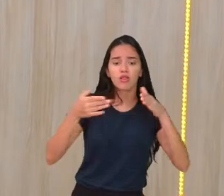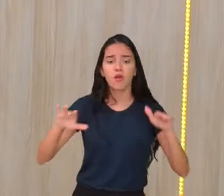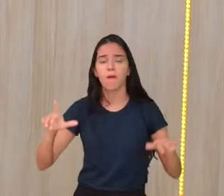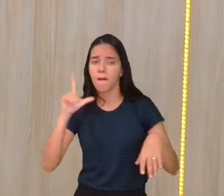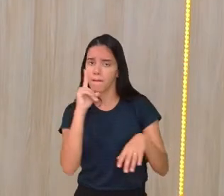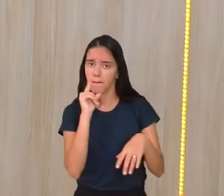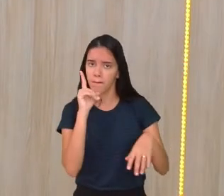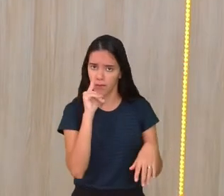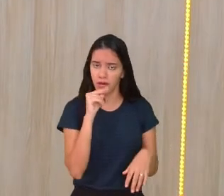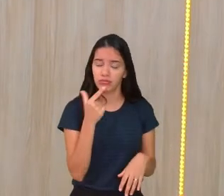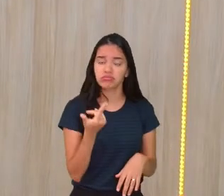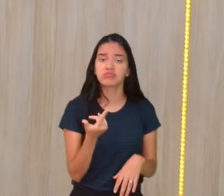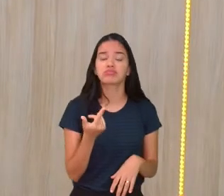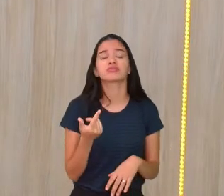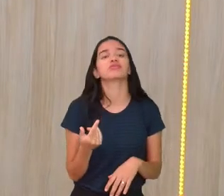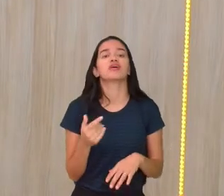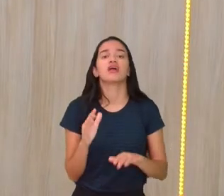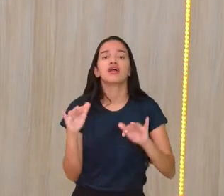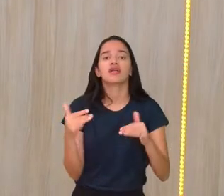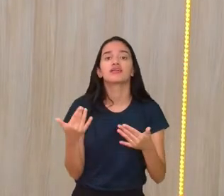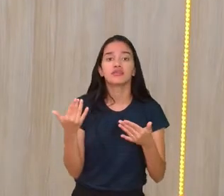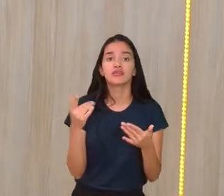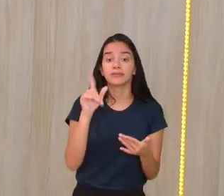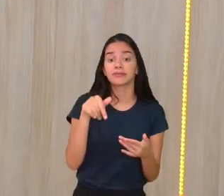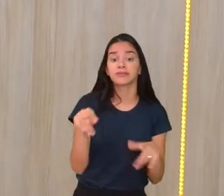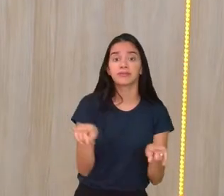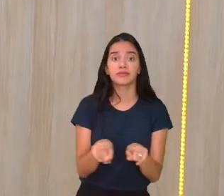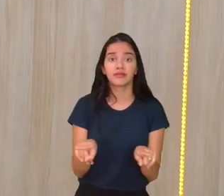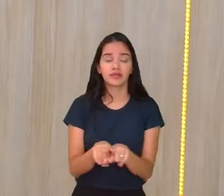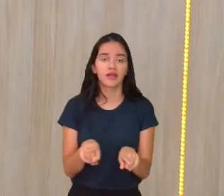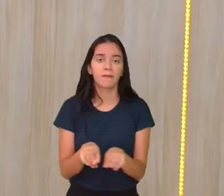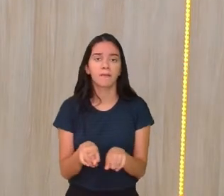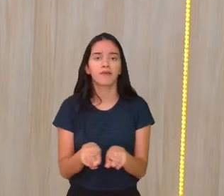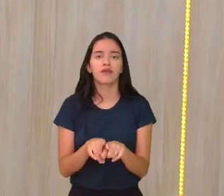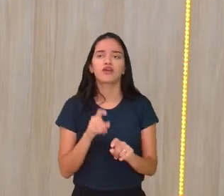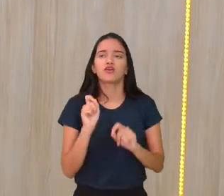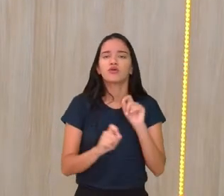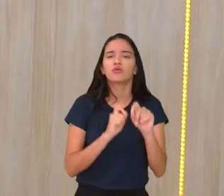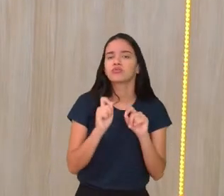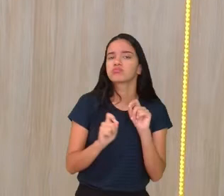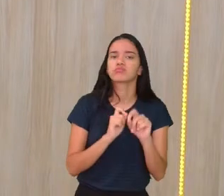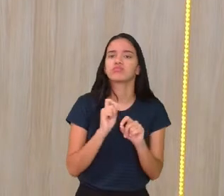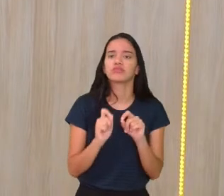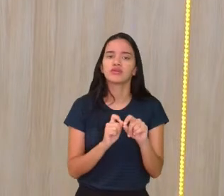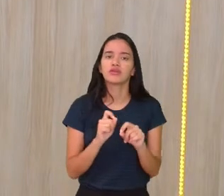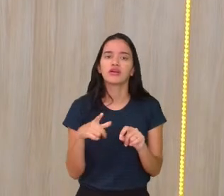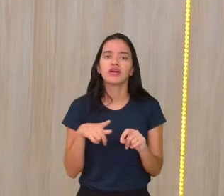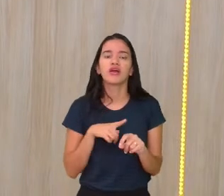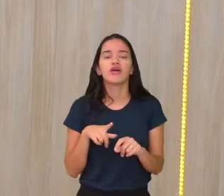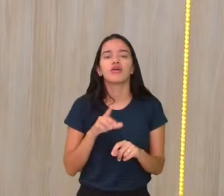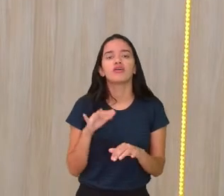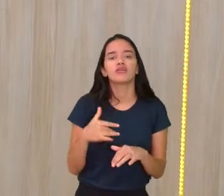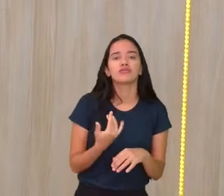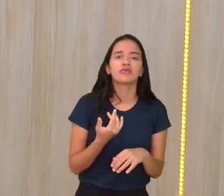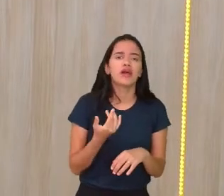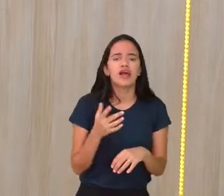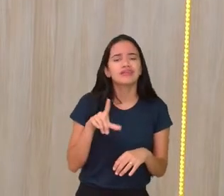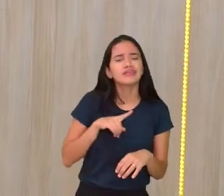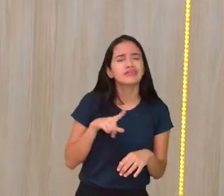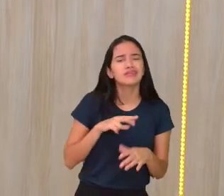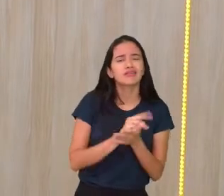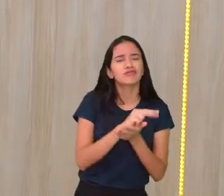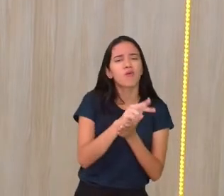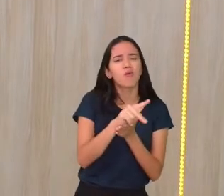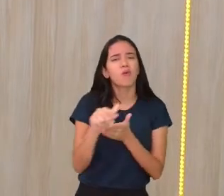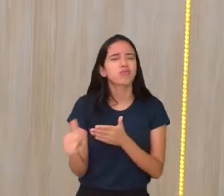ecossistema marinho. Você também tem aquela questão, né, daquela balazinha, você chupa aquela também. Tem muita coisa, tem